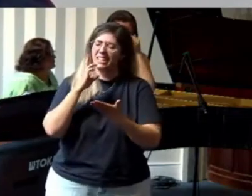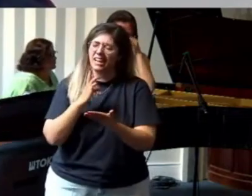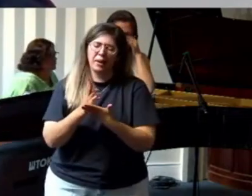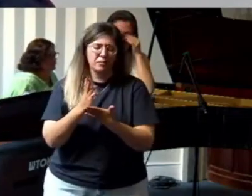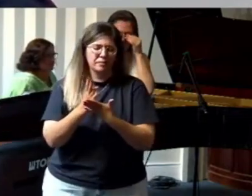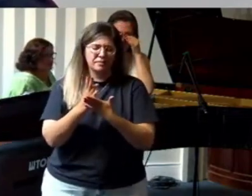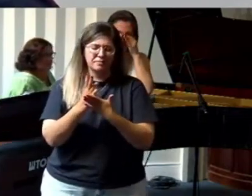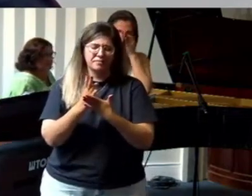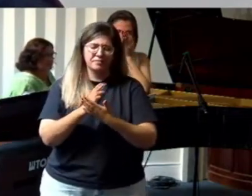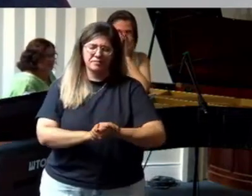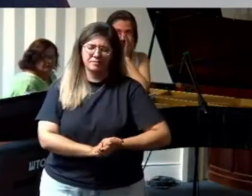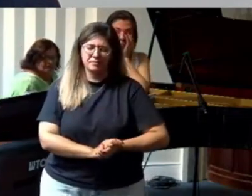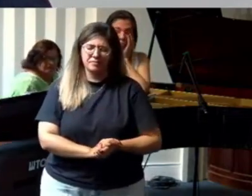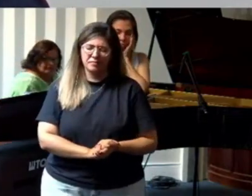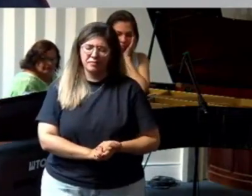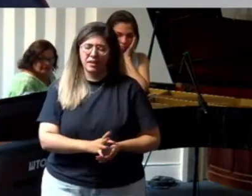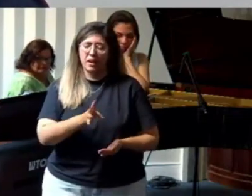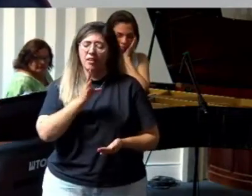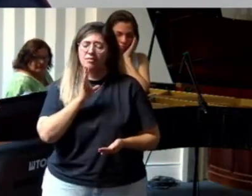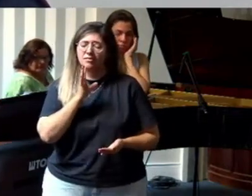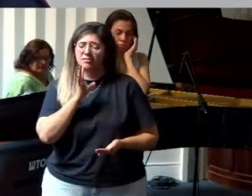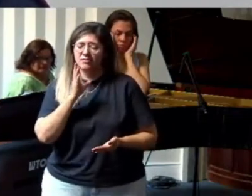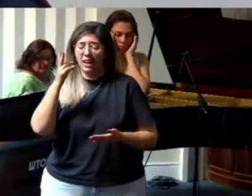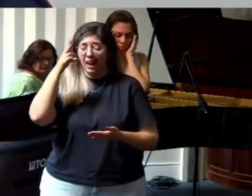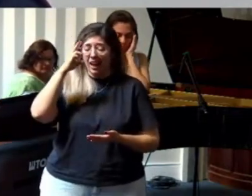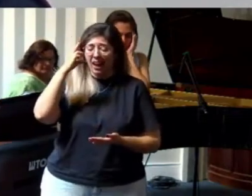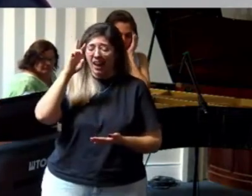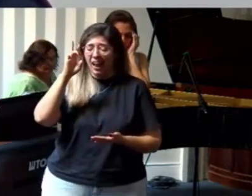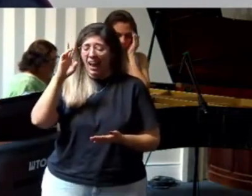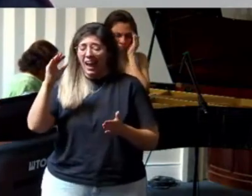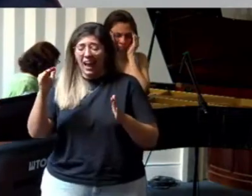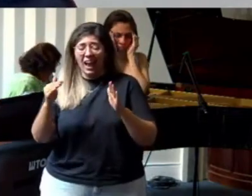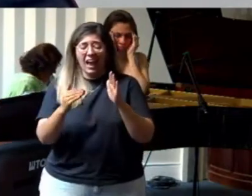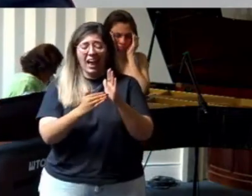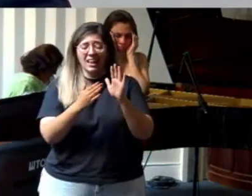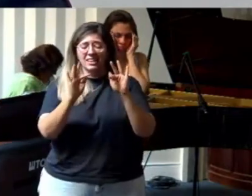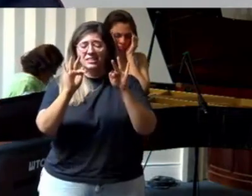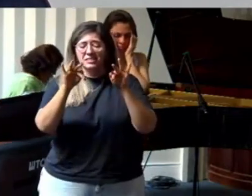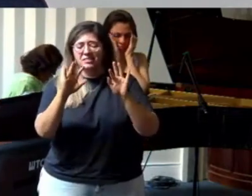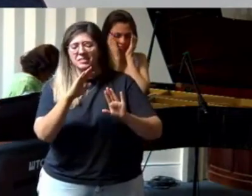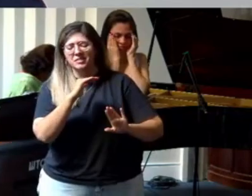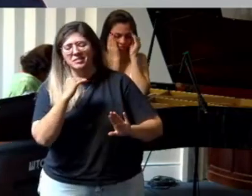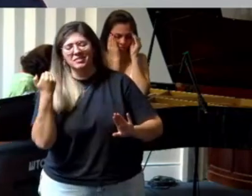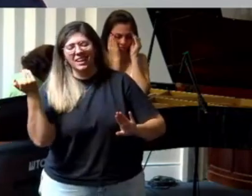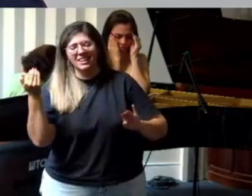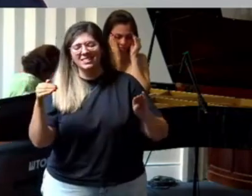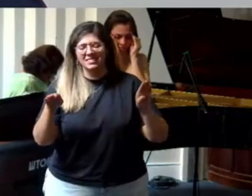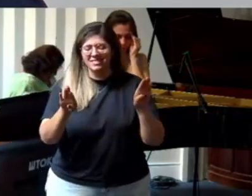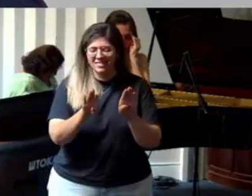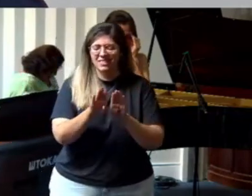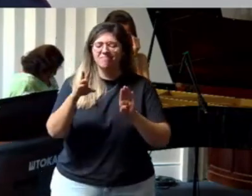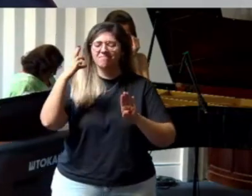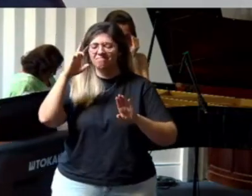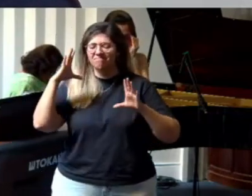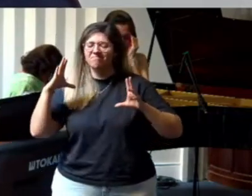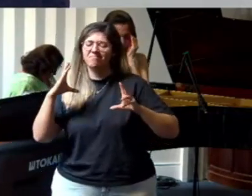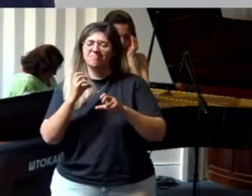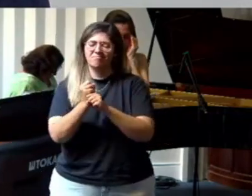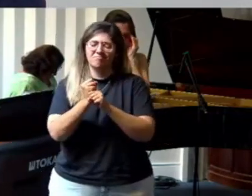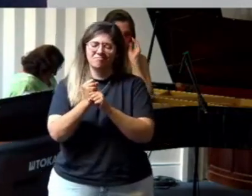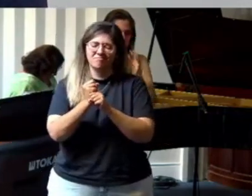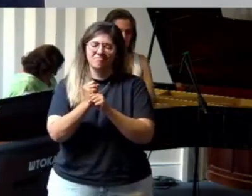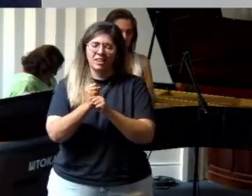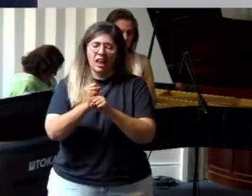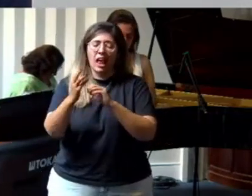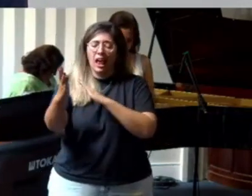foi. Senhor, nós conhecemos as histórias daqueles que chegaram até o fim. É que hoje nós fazemos parte dessa história. Ajuda-nos